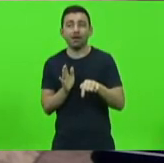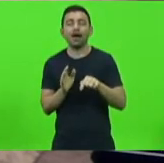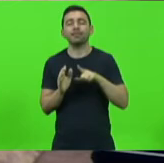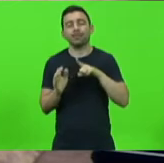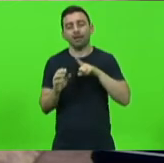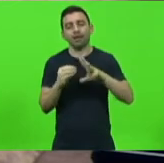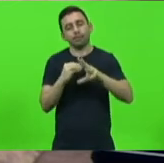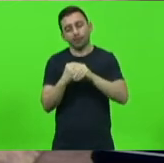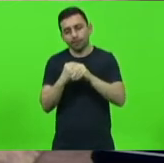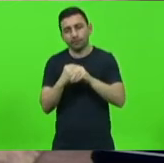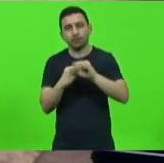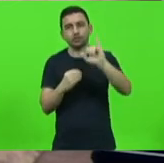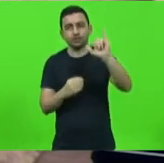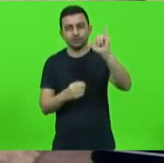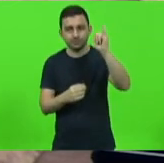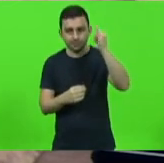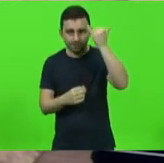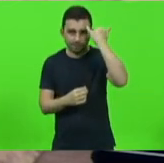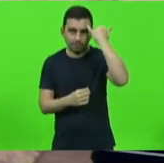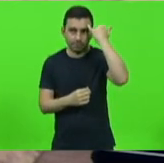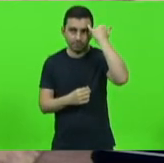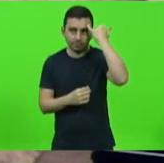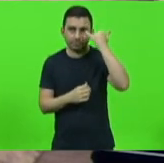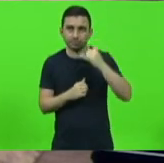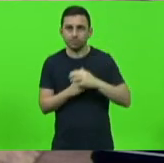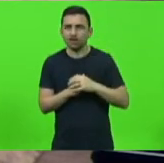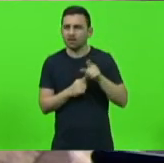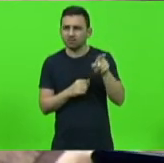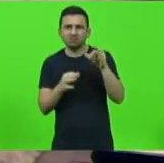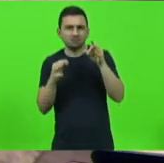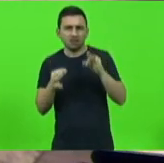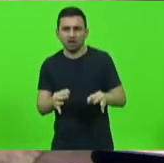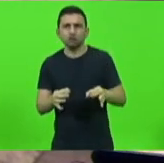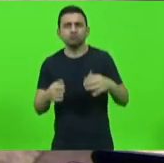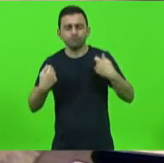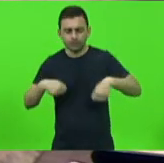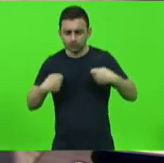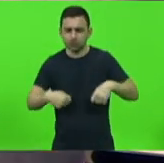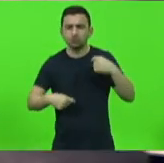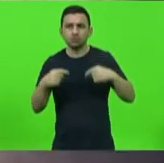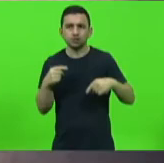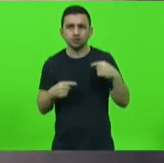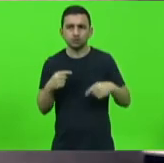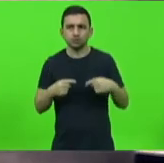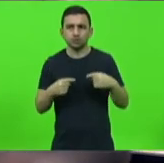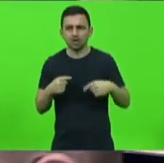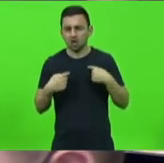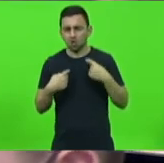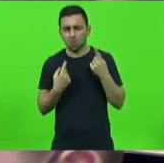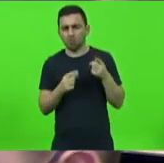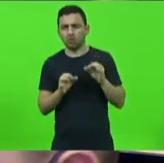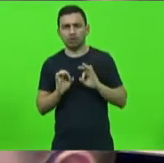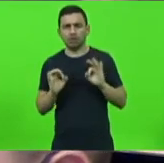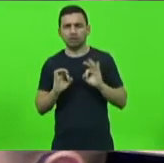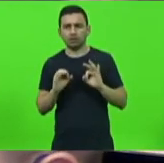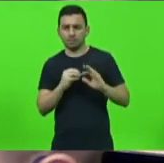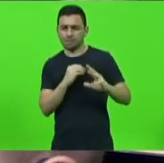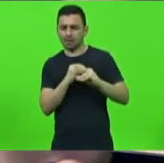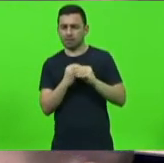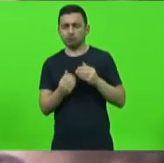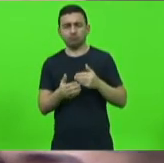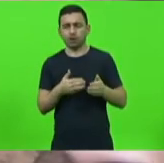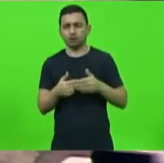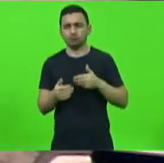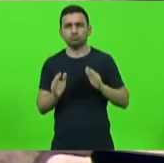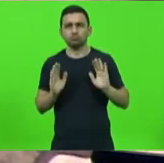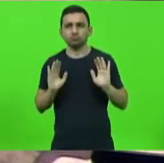deputado Gessé, que é justo ser debatido, não sou contra qualquer emenda dessa,